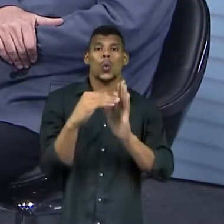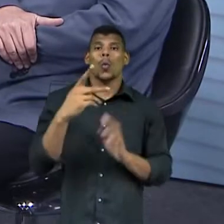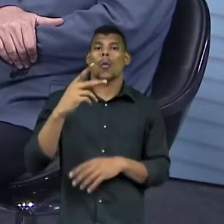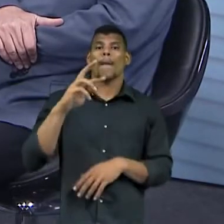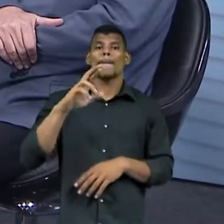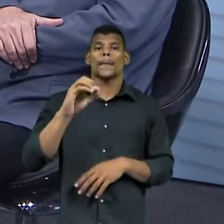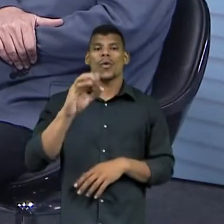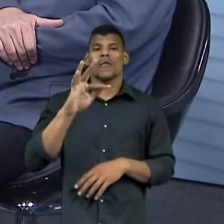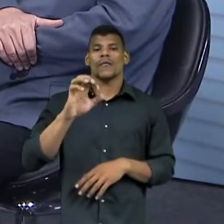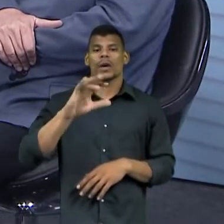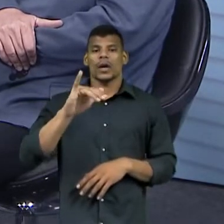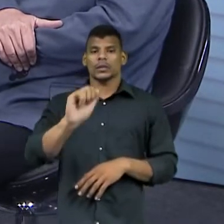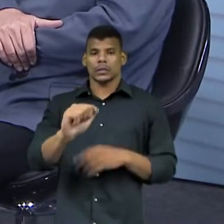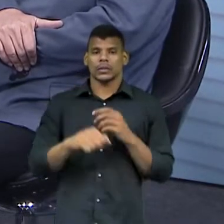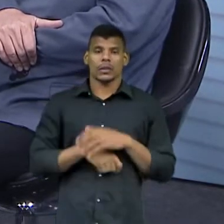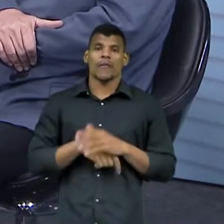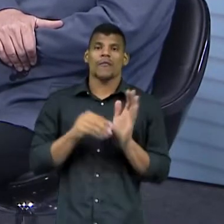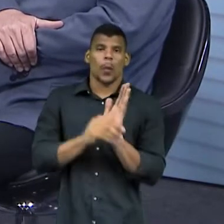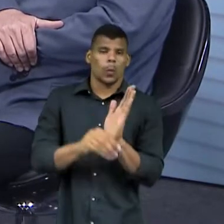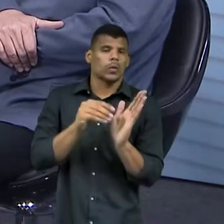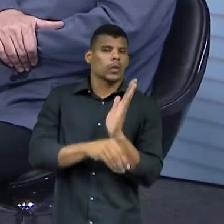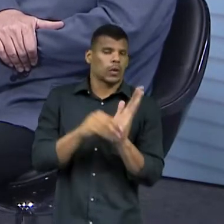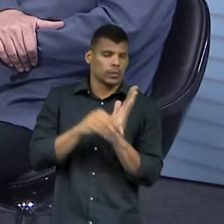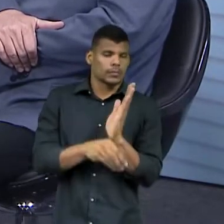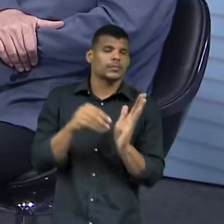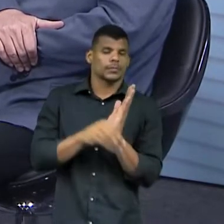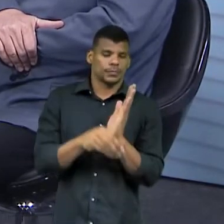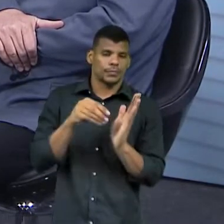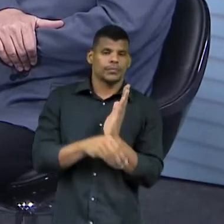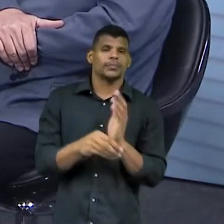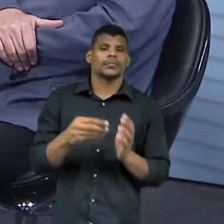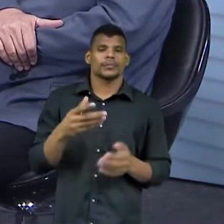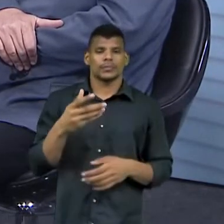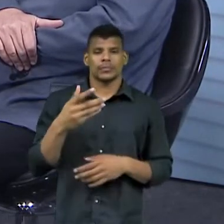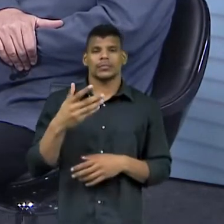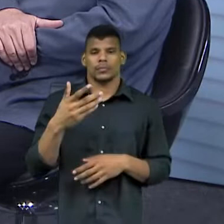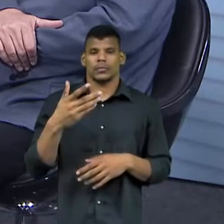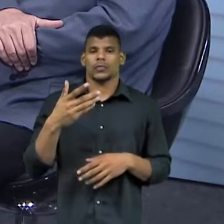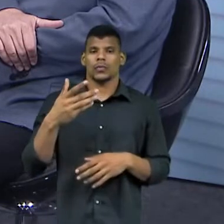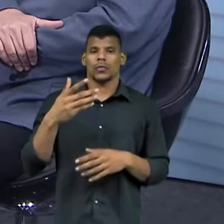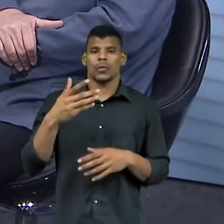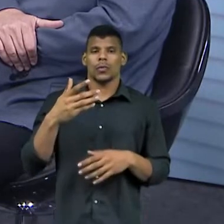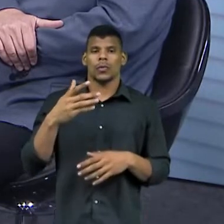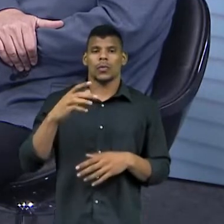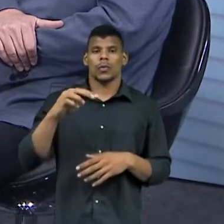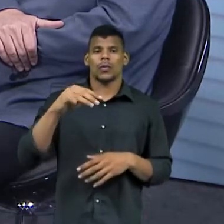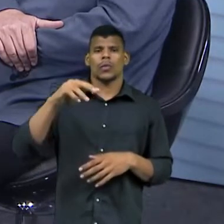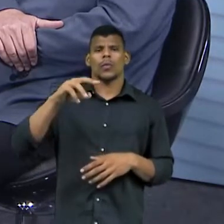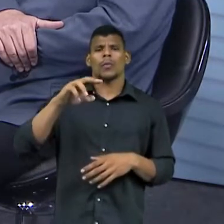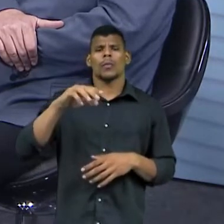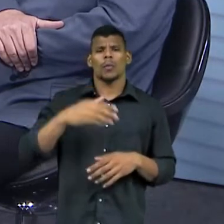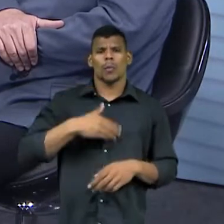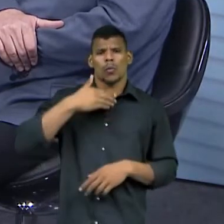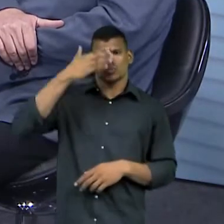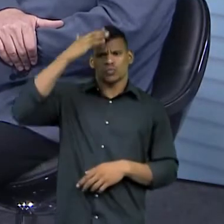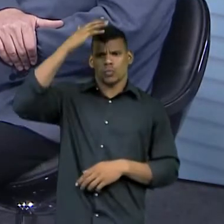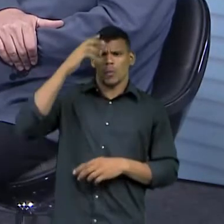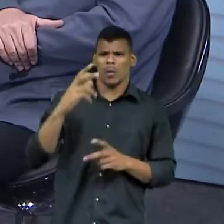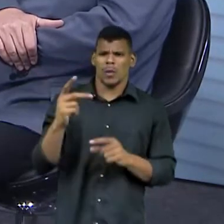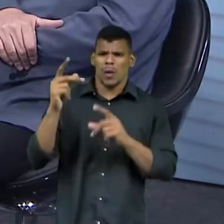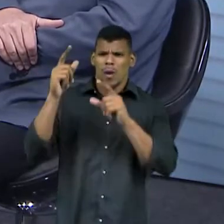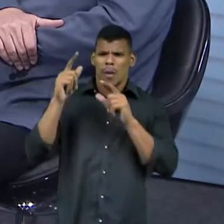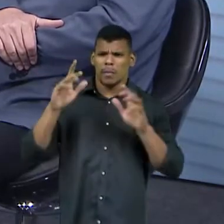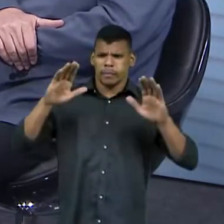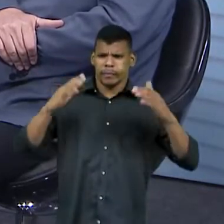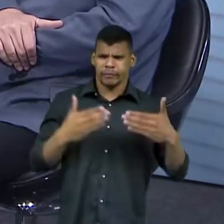o Messias ainda tem que cumprir algumas coisas e entrar pela porta Dourada tanto que os muçulmanos mandaram fechar a porta Dourada naquela época do Muro